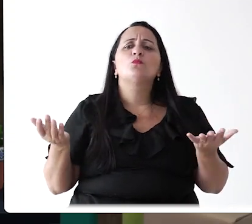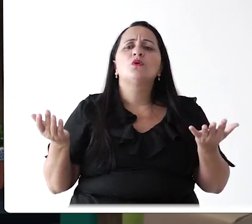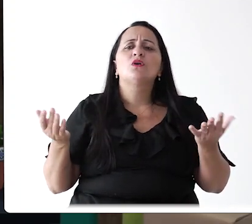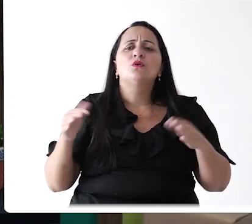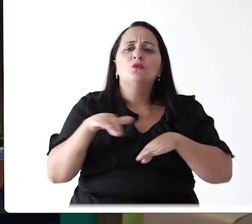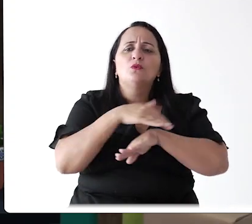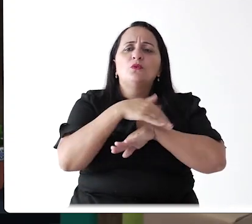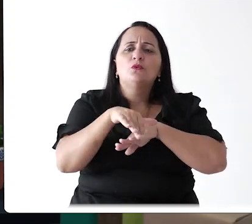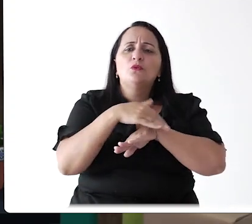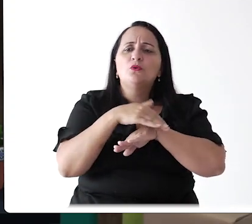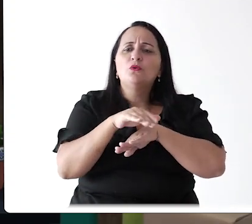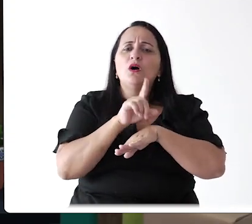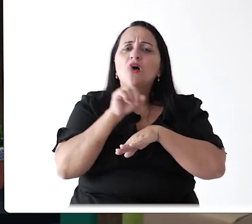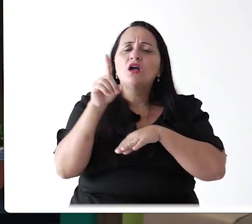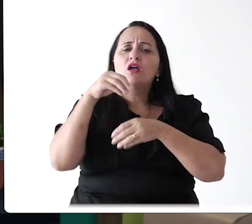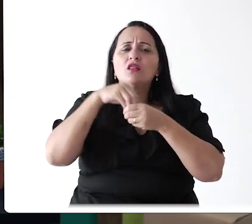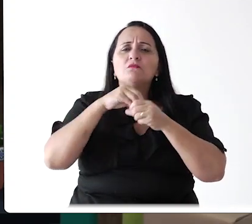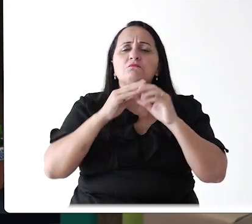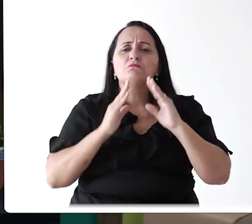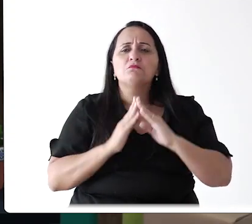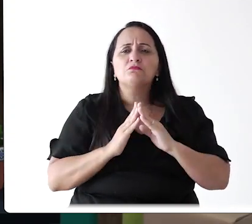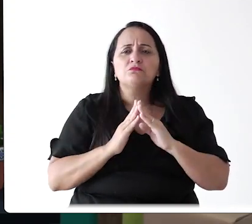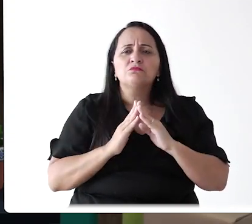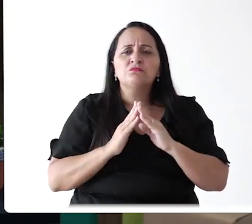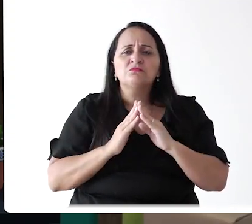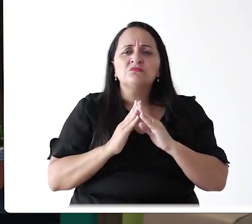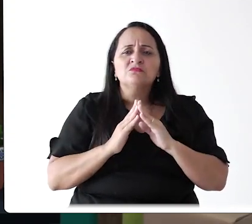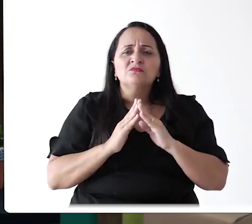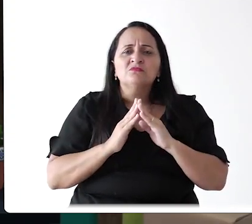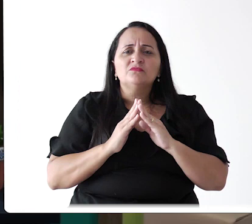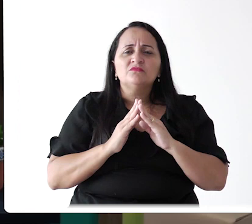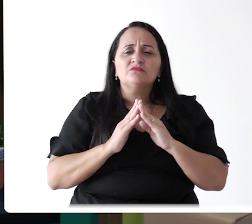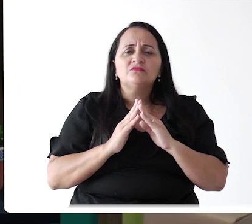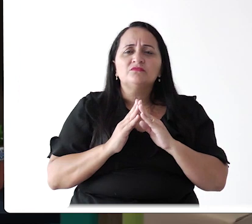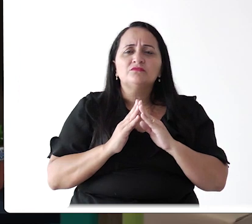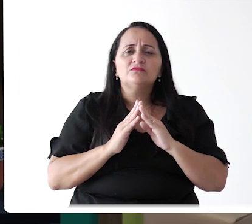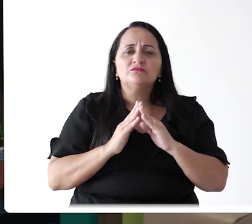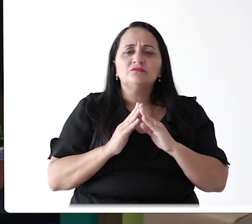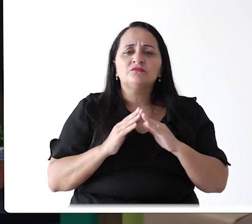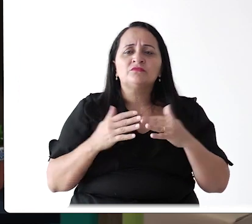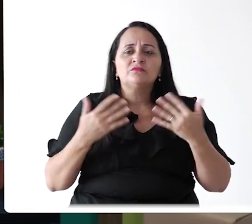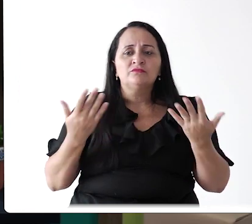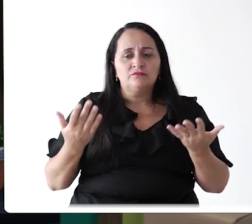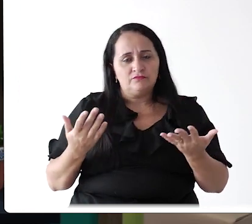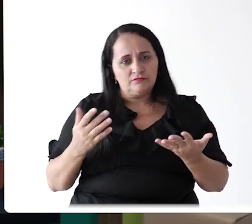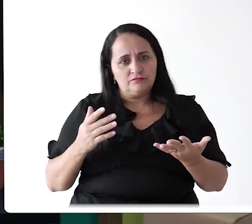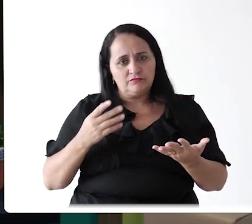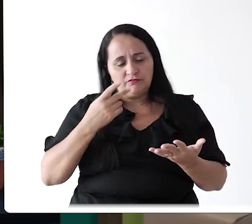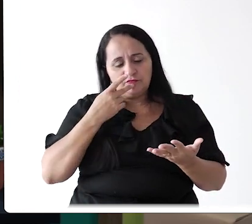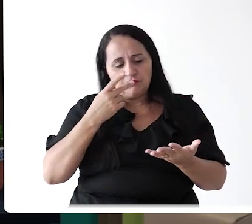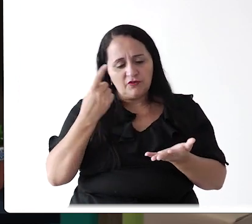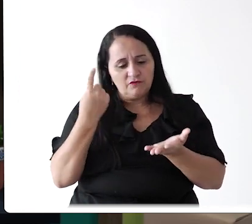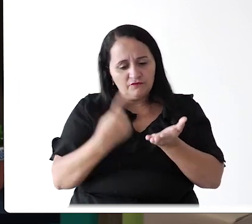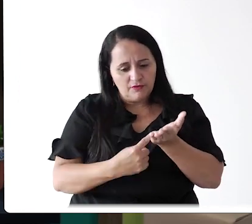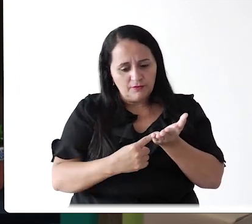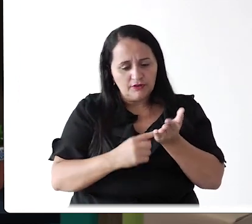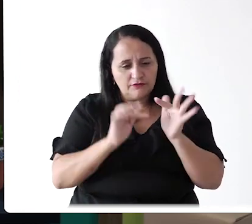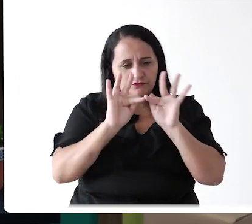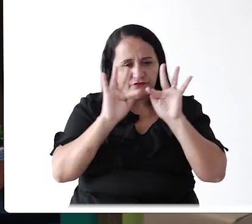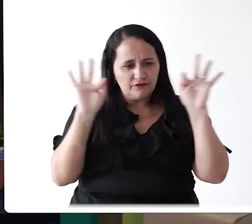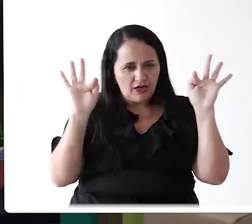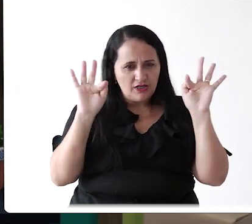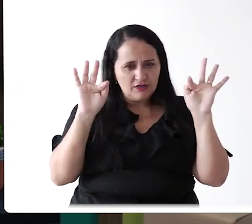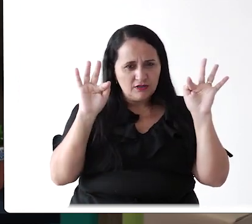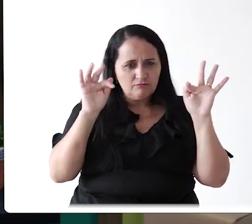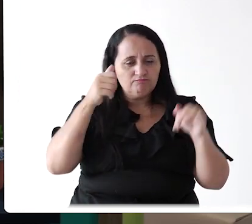agora? Se eu já sei que a casa de Luiz fica no IAPI, é uma frase afirmativa. A segunda frase